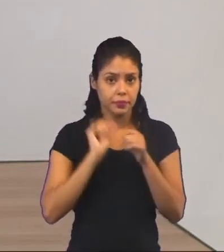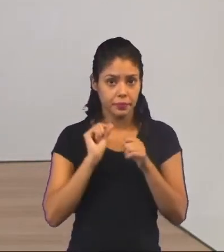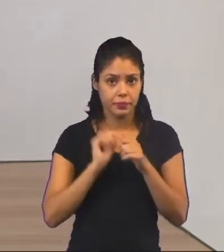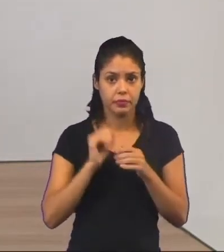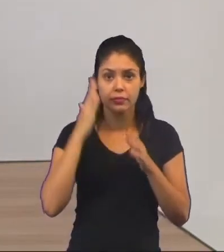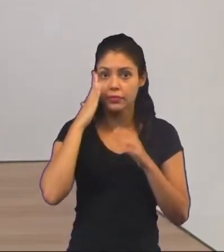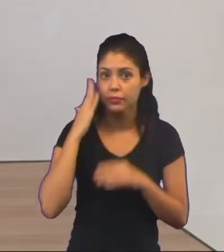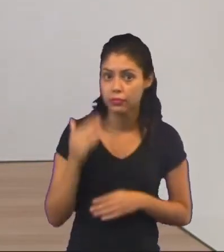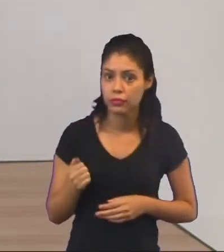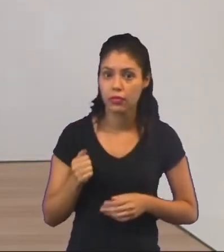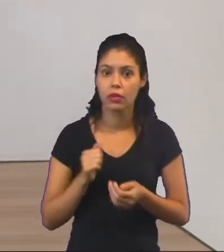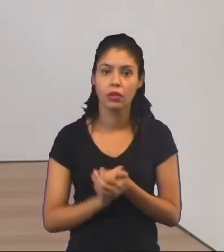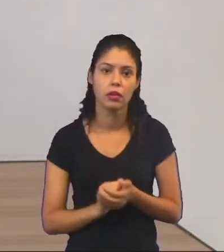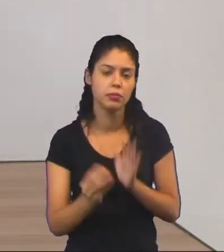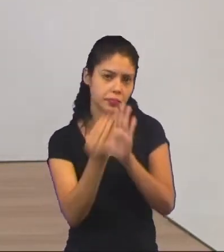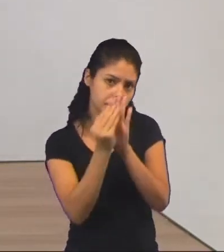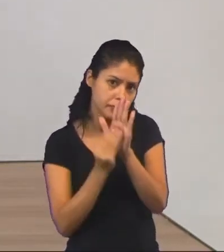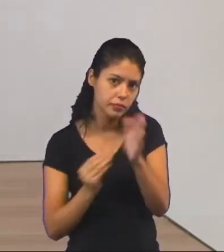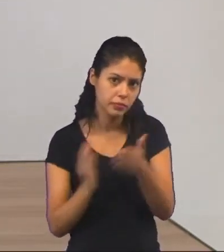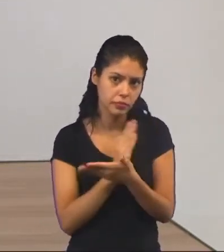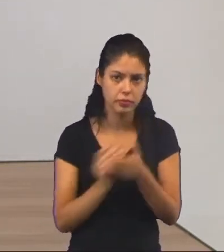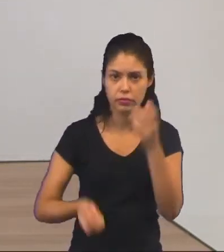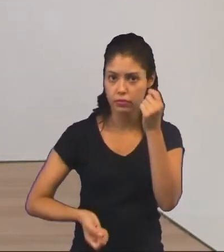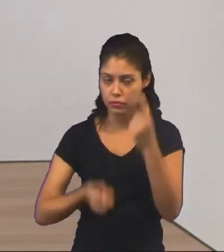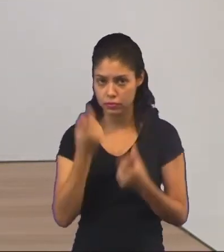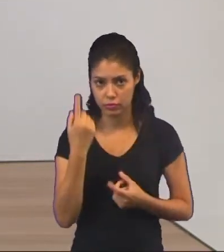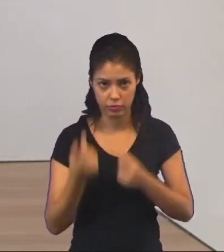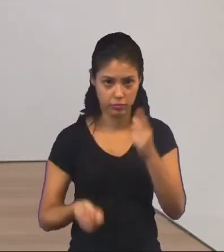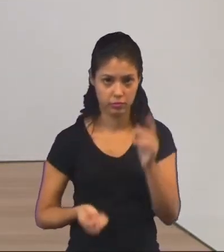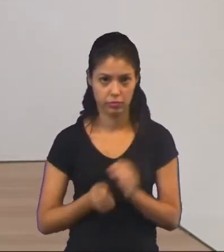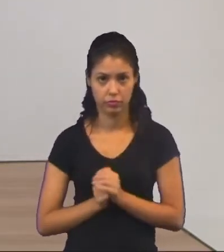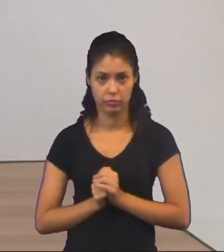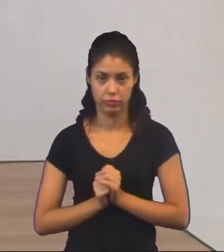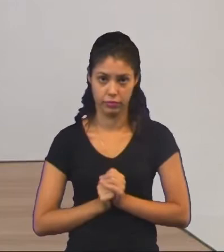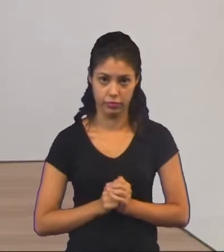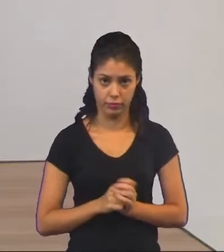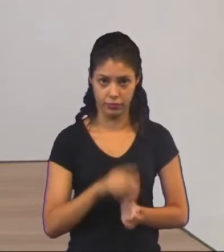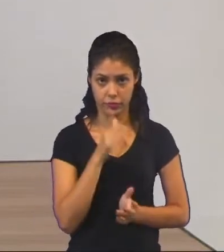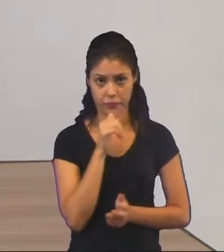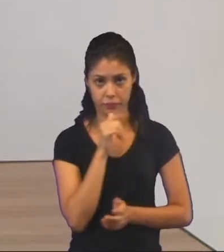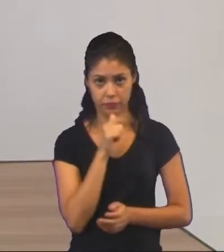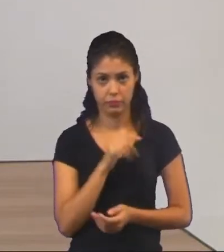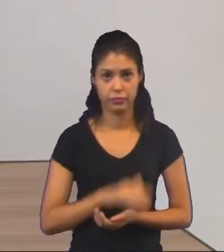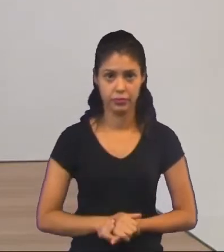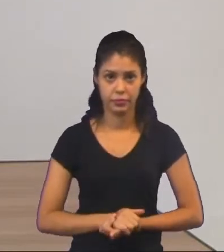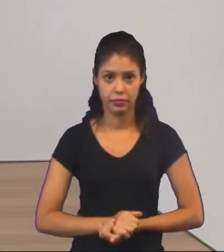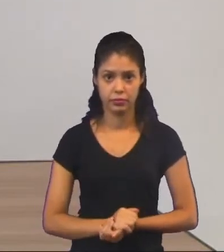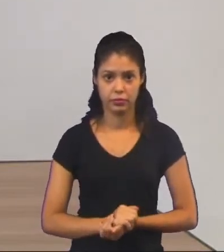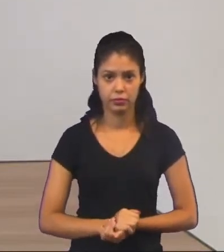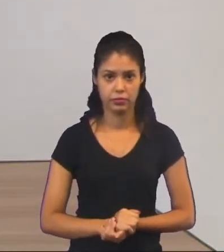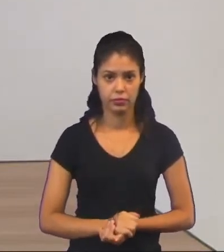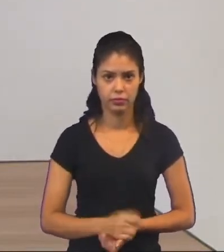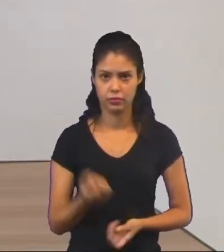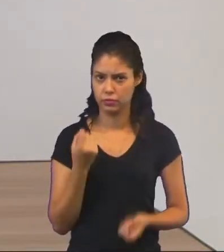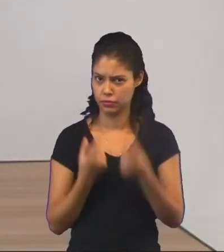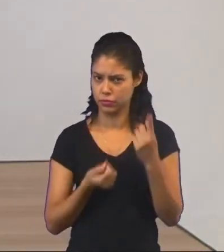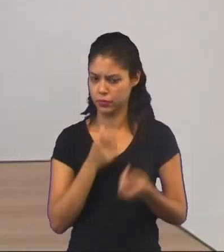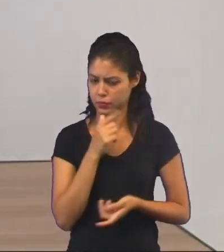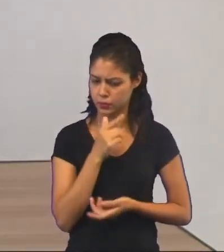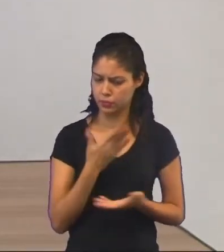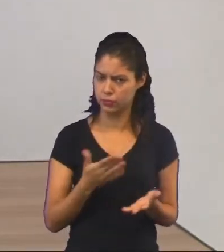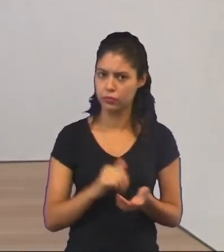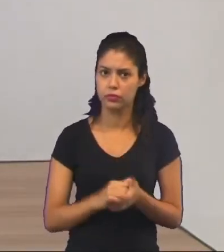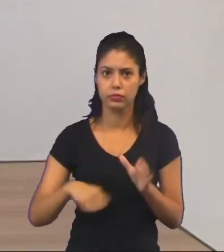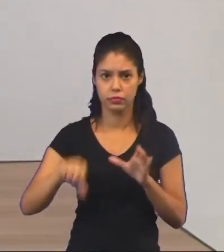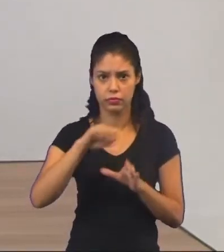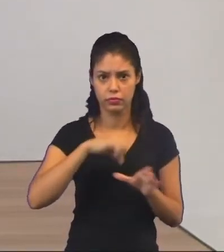receita. Nós sabemos que vão ali alguns ingredientes, vai pipoca, não é? Vimos também que vai água. Se faz pipoca com água,